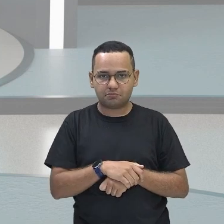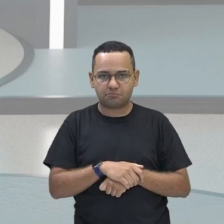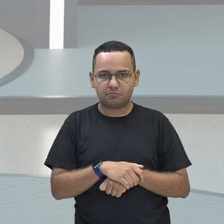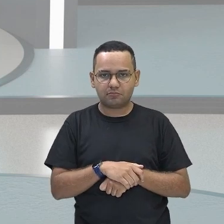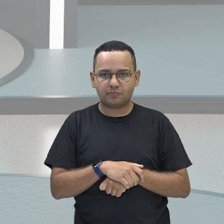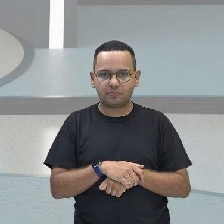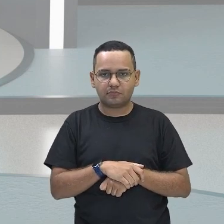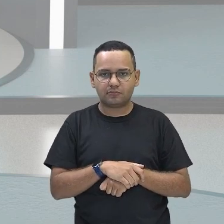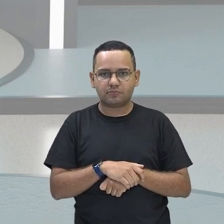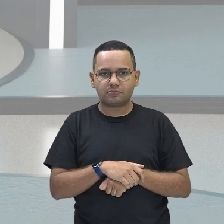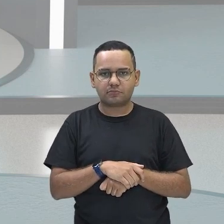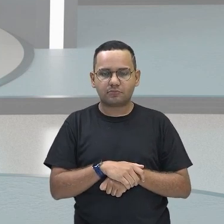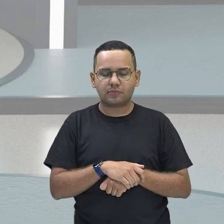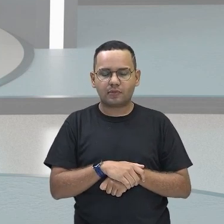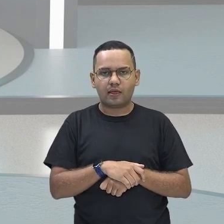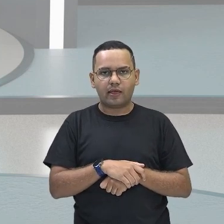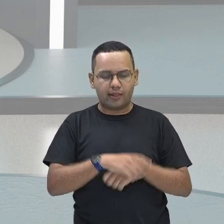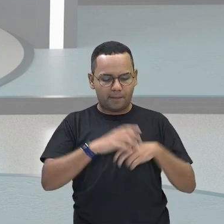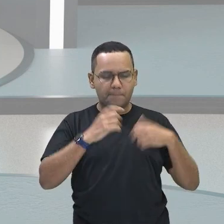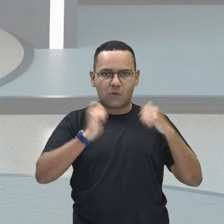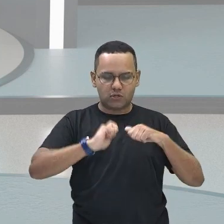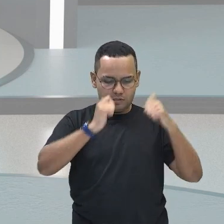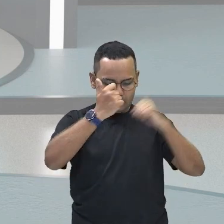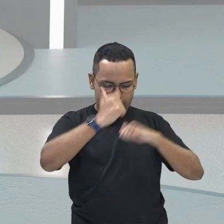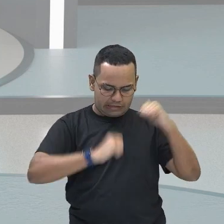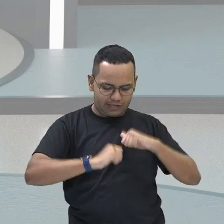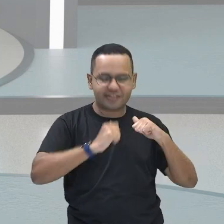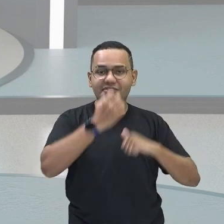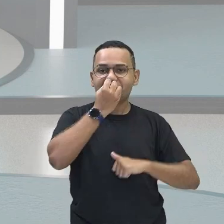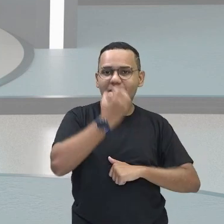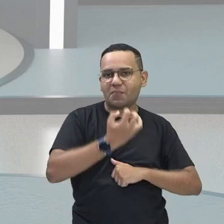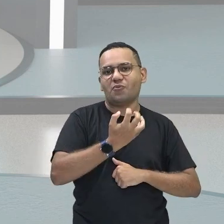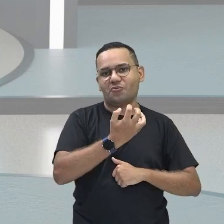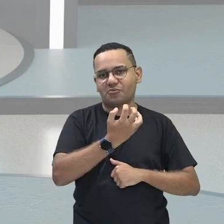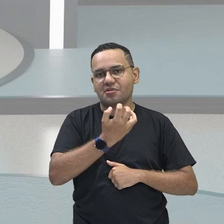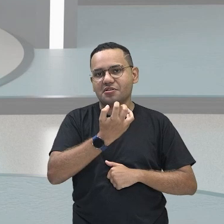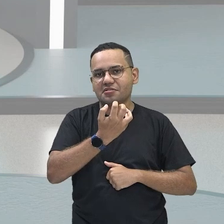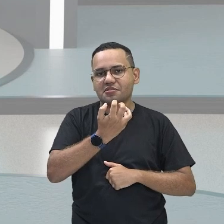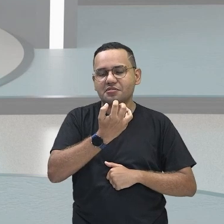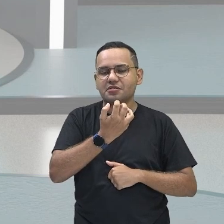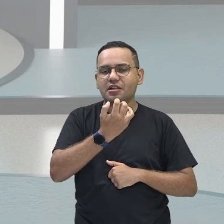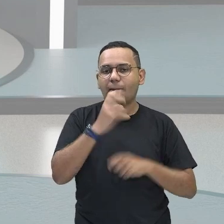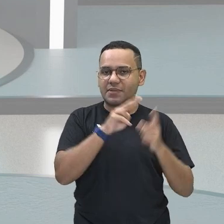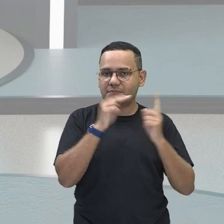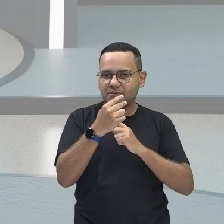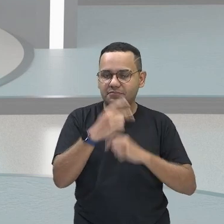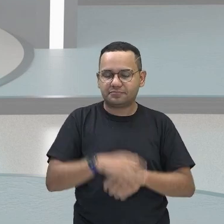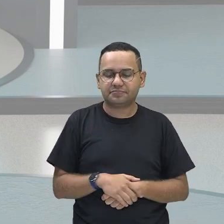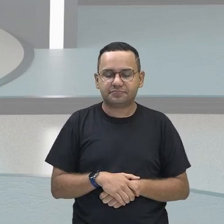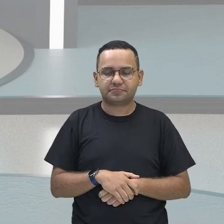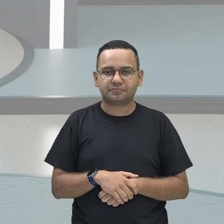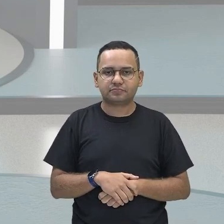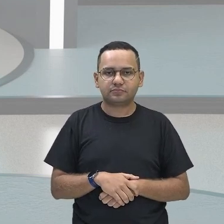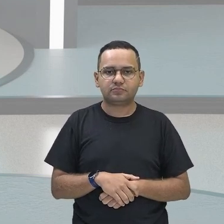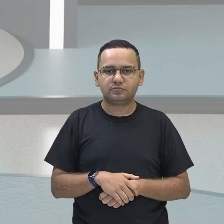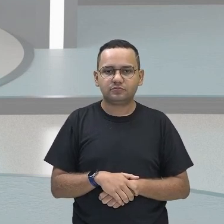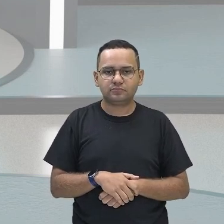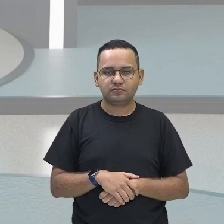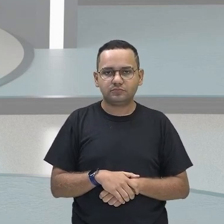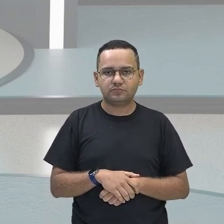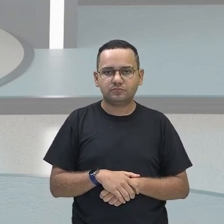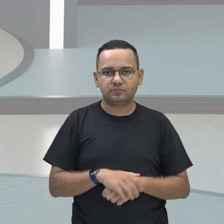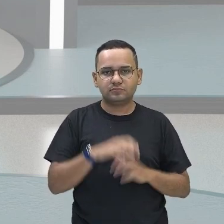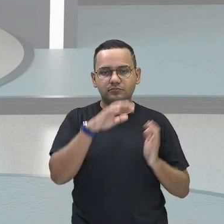Beleza do seu corpo diante de de como já está outro distúrbio e alimentar ou